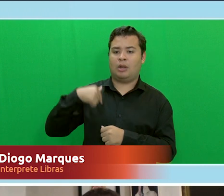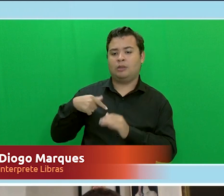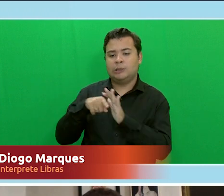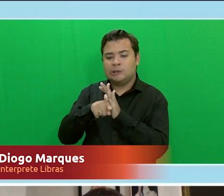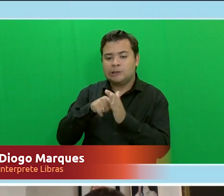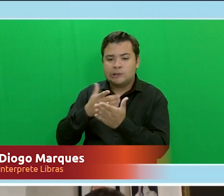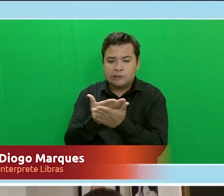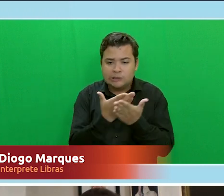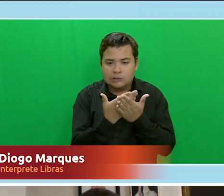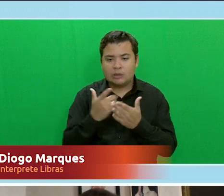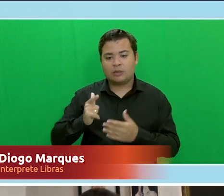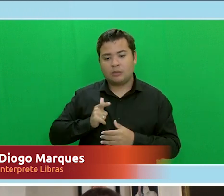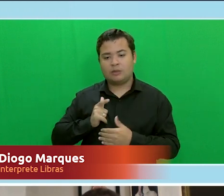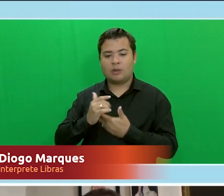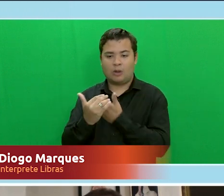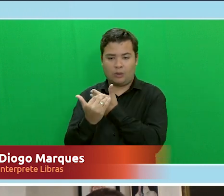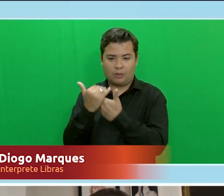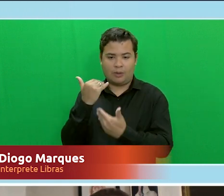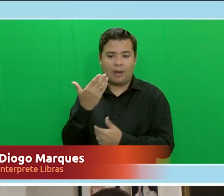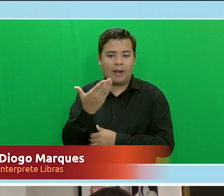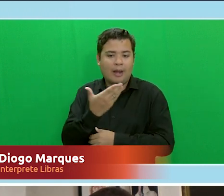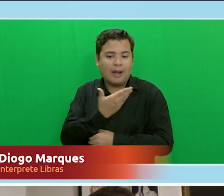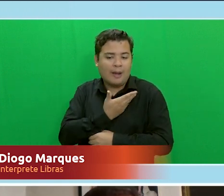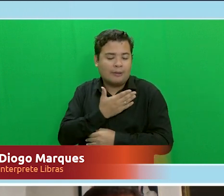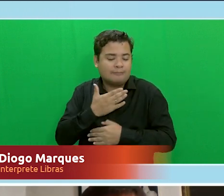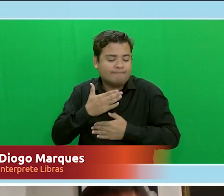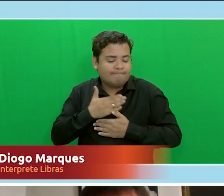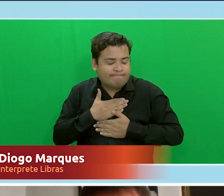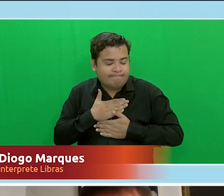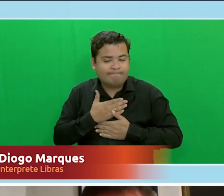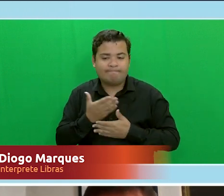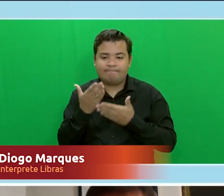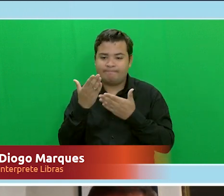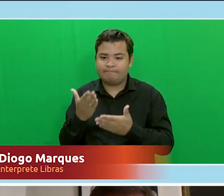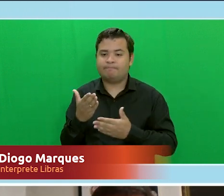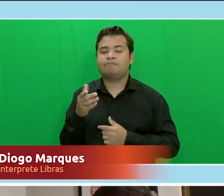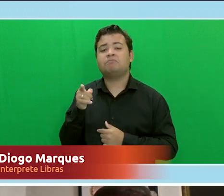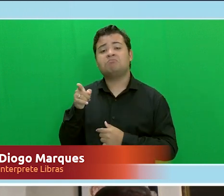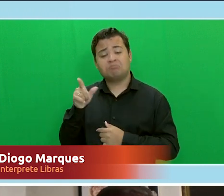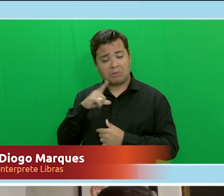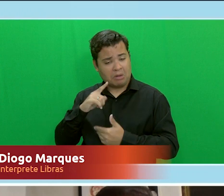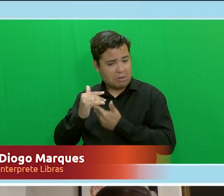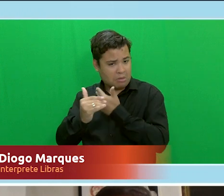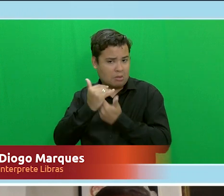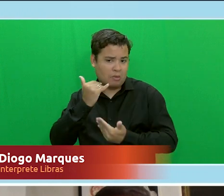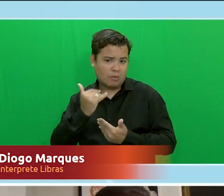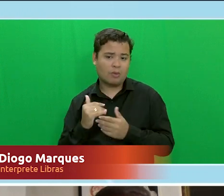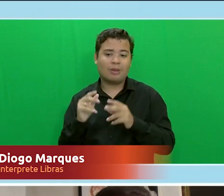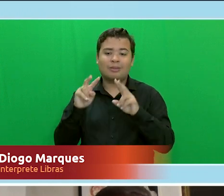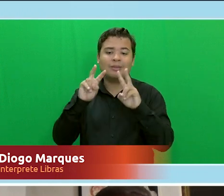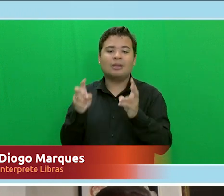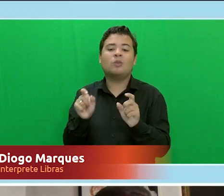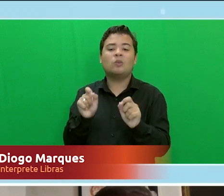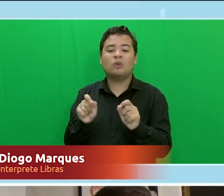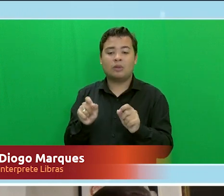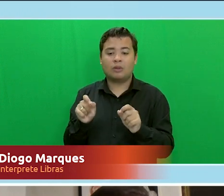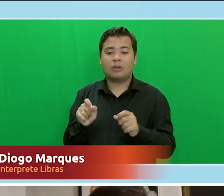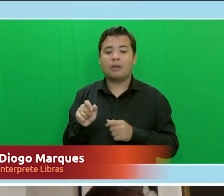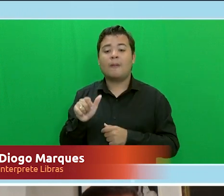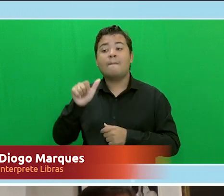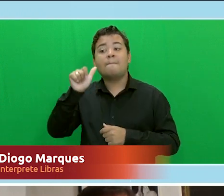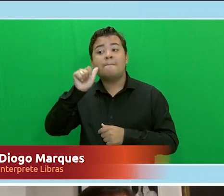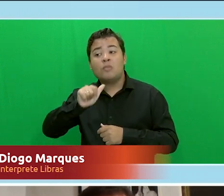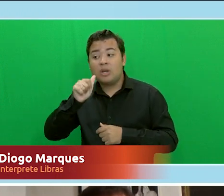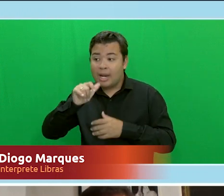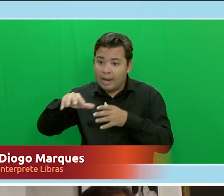a pesquisa com a orientação do meu querido amigo nosso, né, o Egmar, sobre a produção, as mulheres